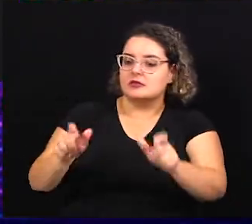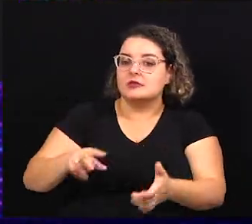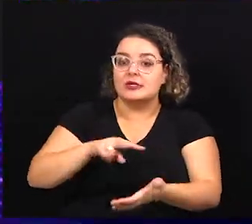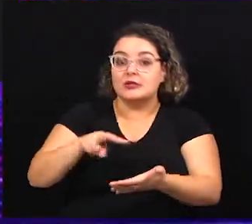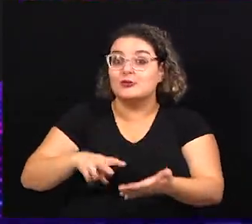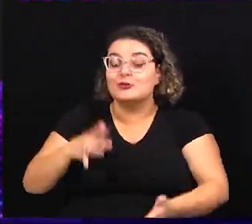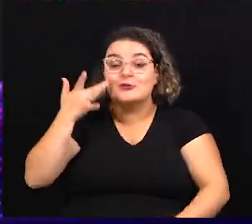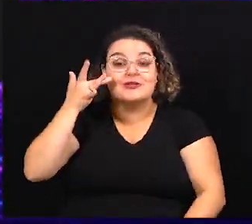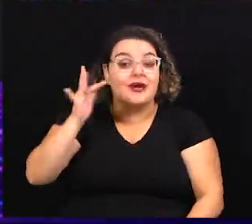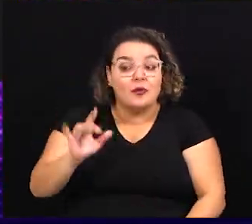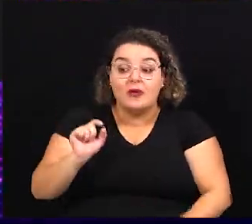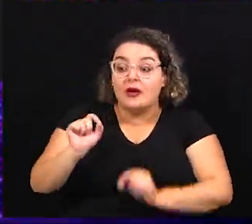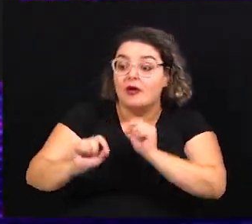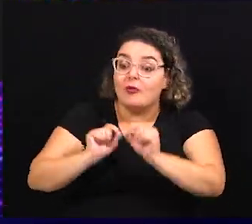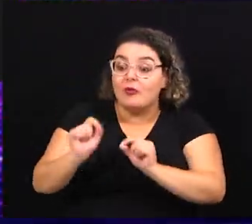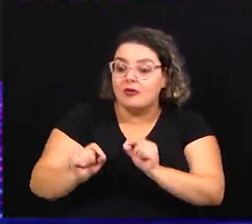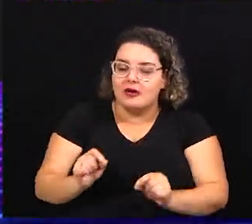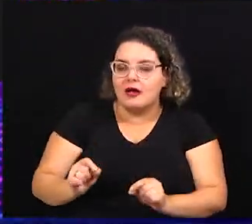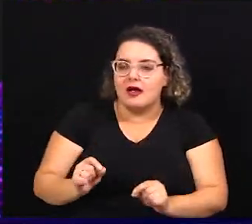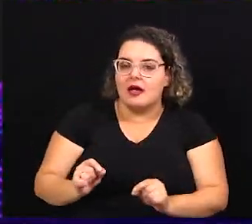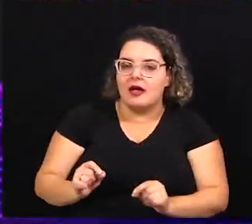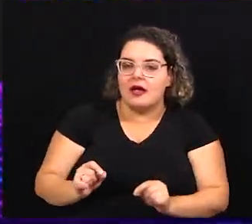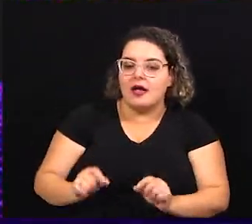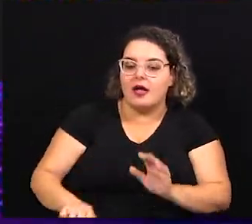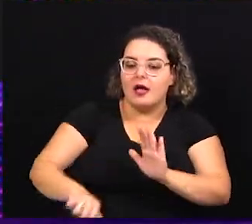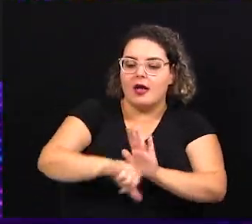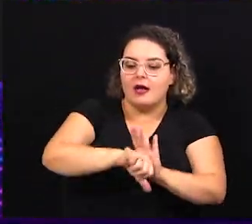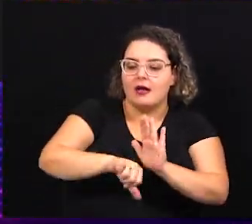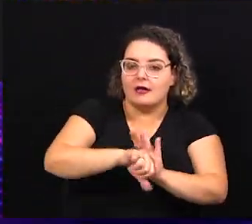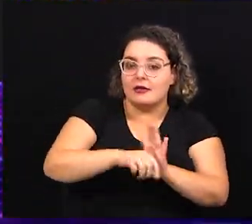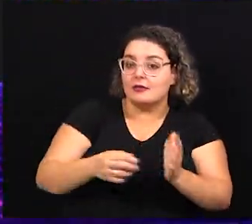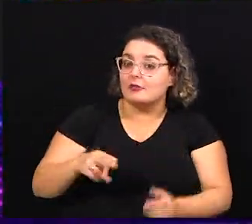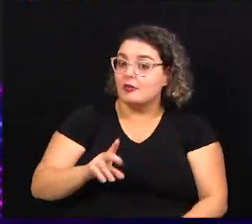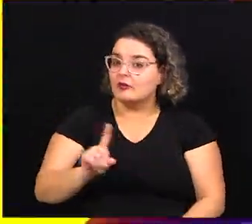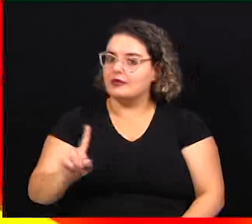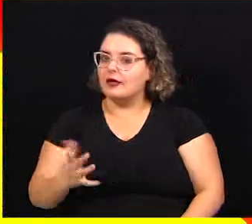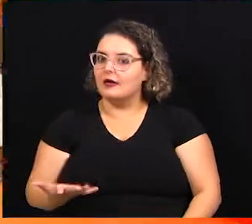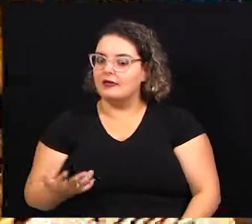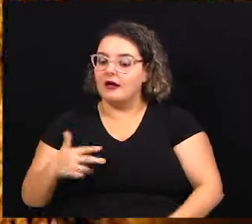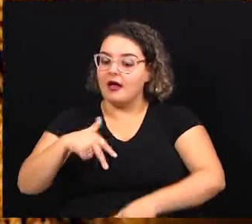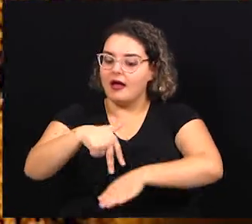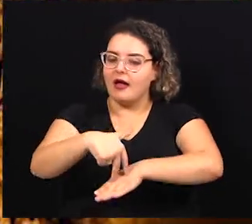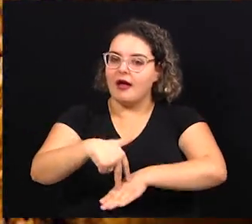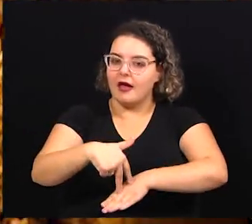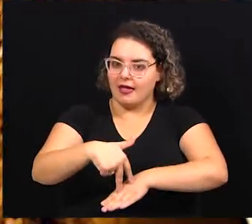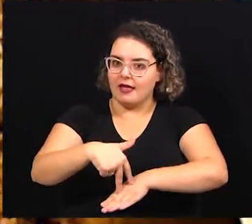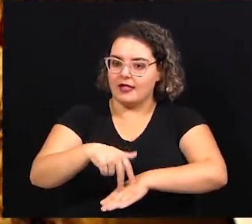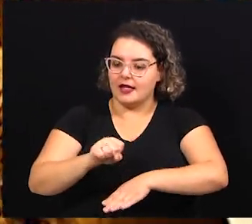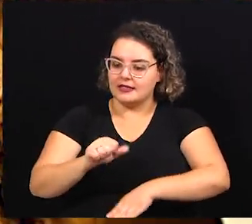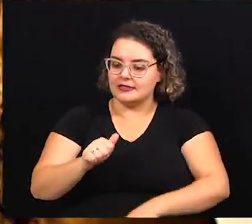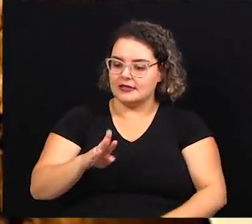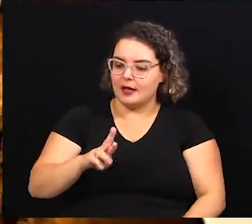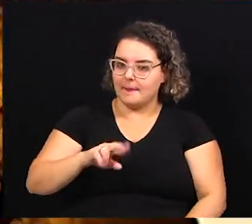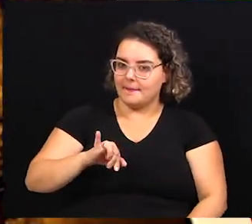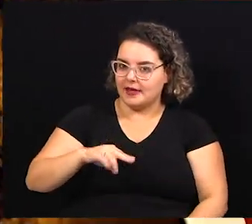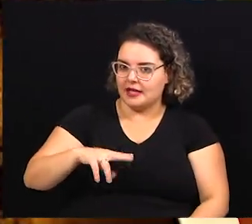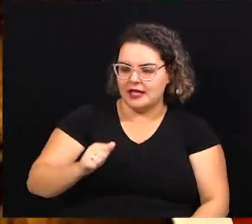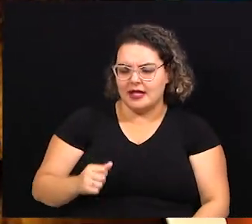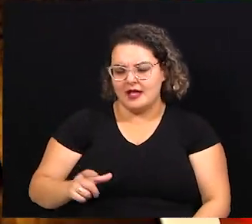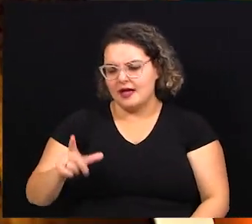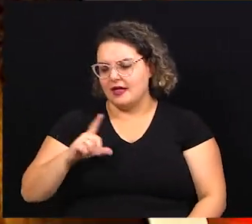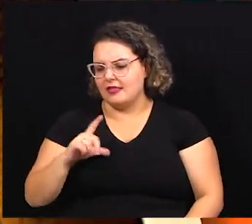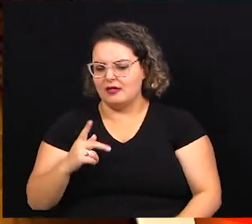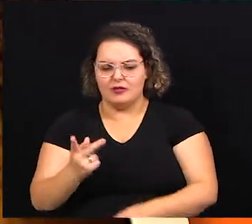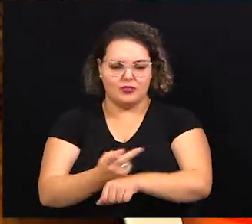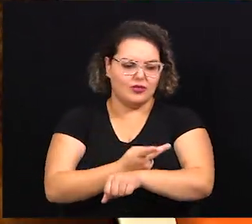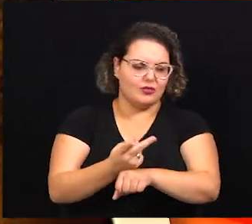estão lendo não fazem ideia quem é legal e quem não é. A única pessoa que dá para colocar a mão no fogo é a Sabrina Barlavento, que é a protagonista. De resto, temos caçadores